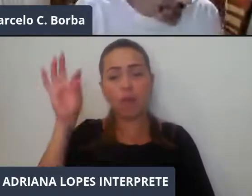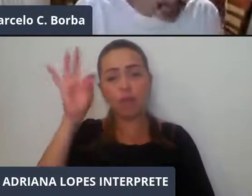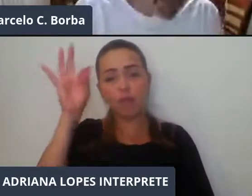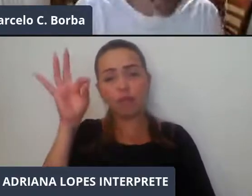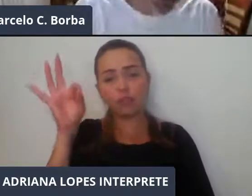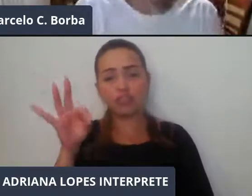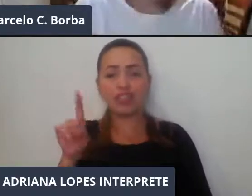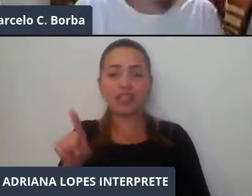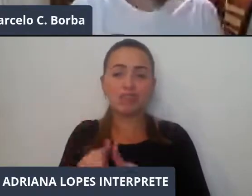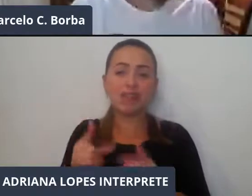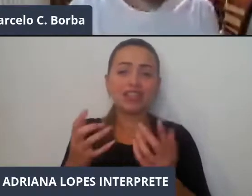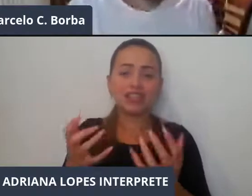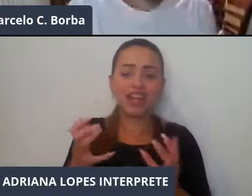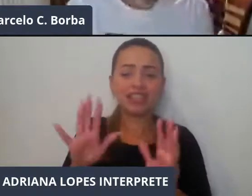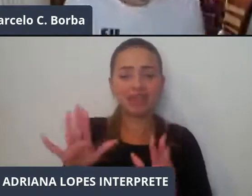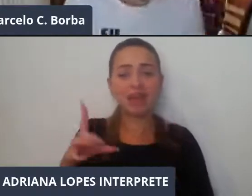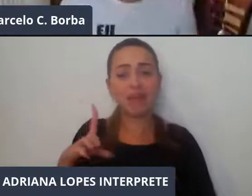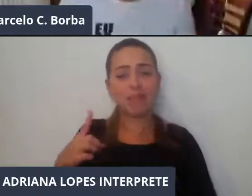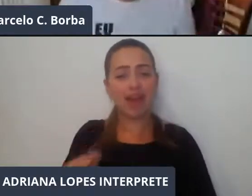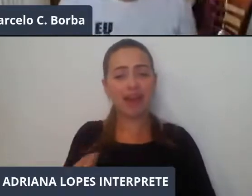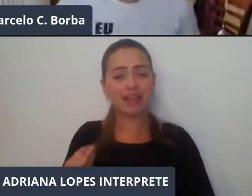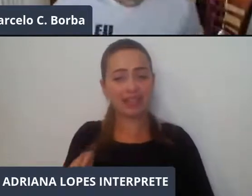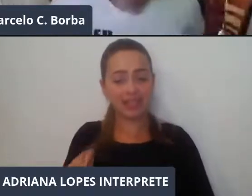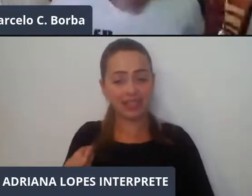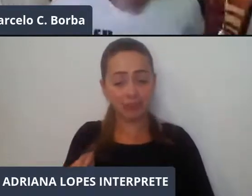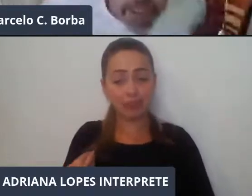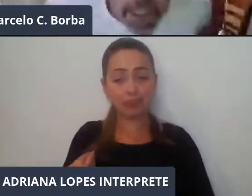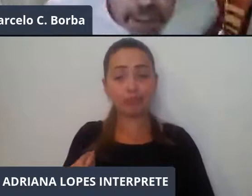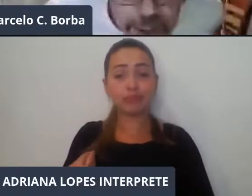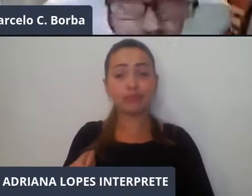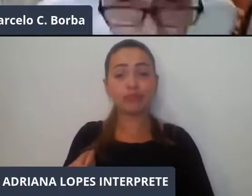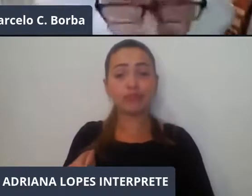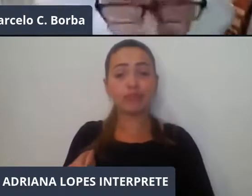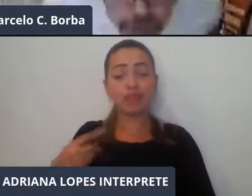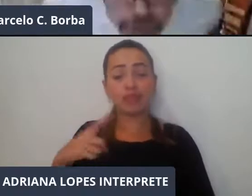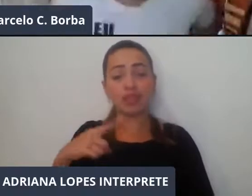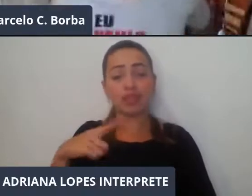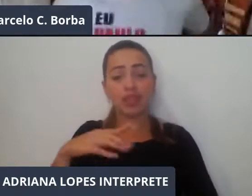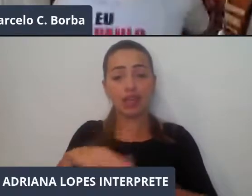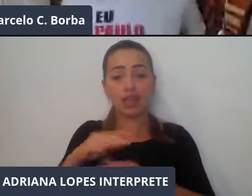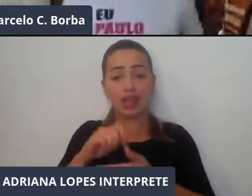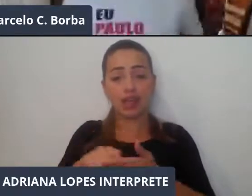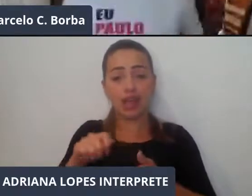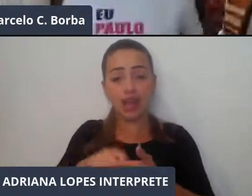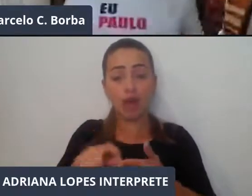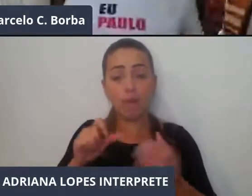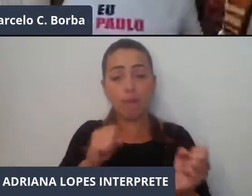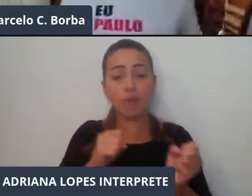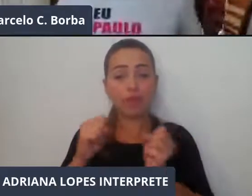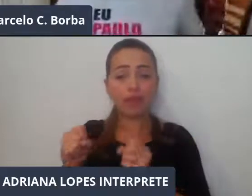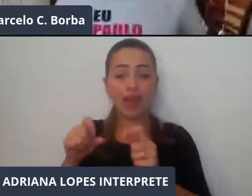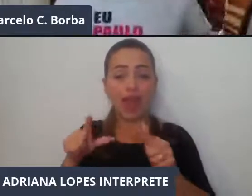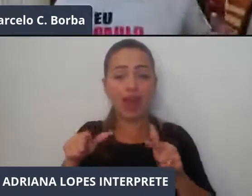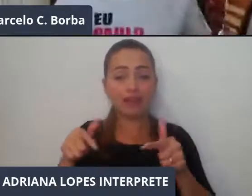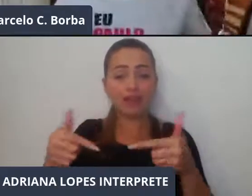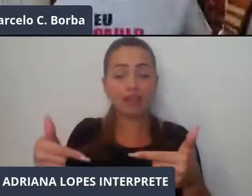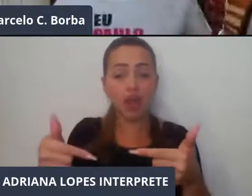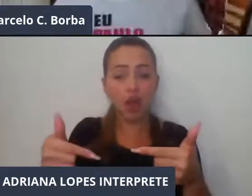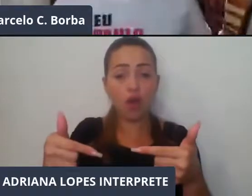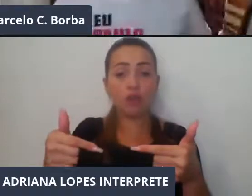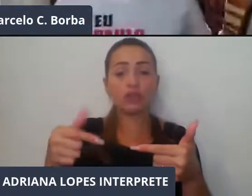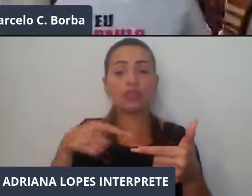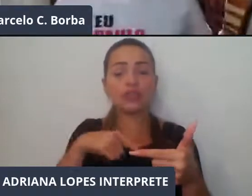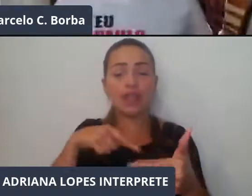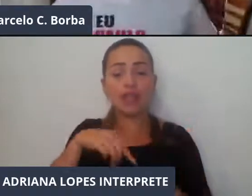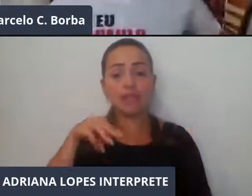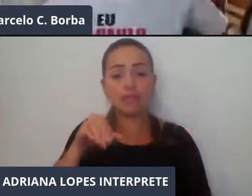chata e participa também. O caso de agents, né? O caso de poder de ação das mídias,